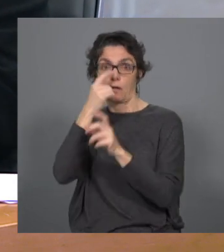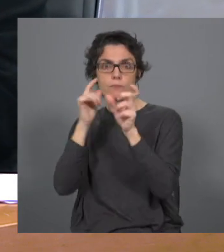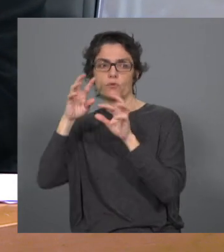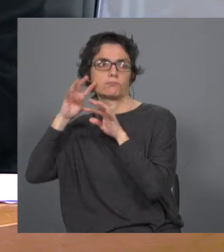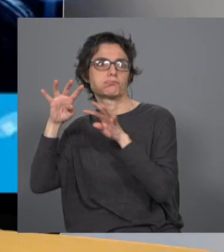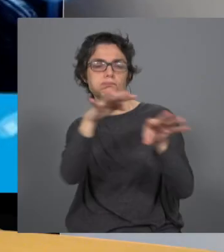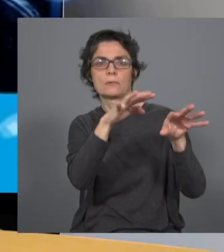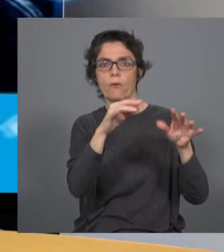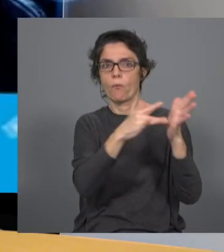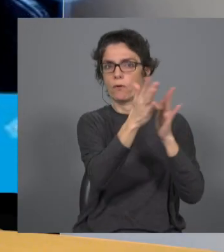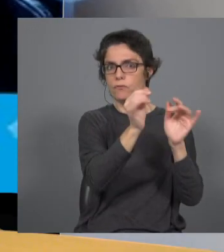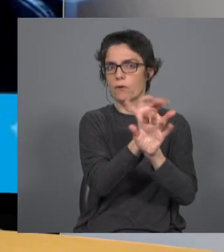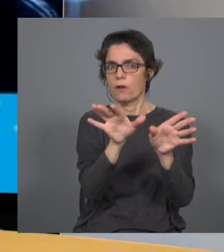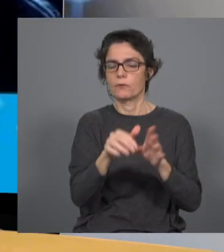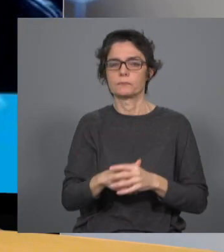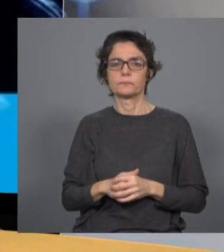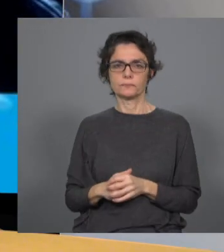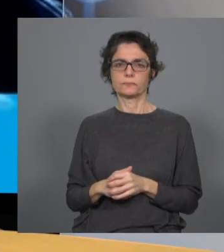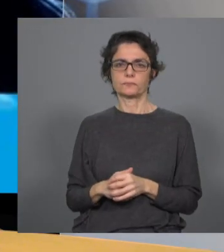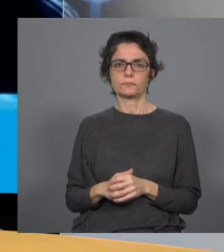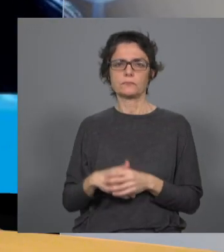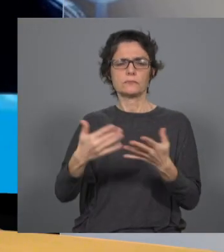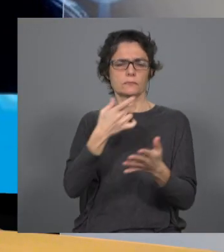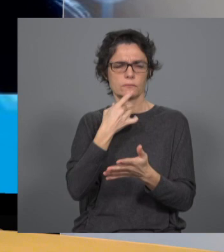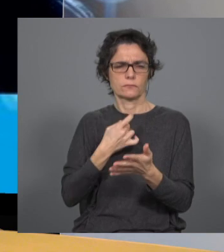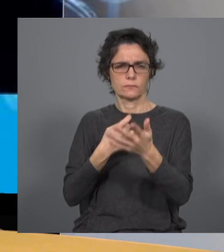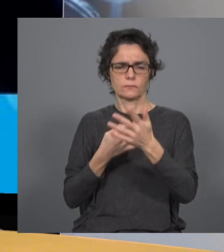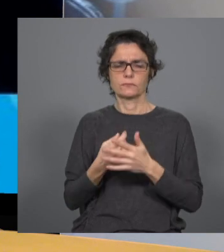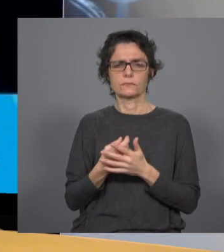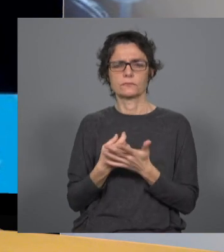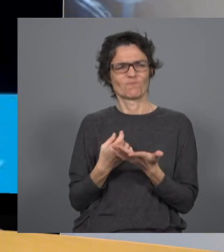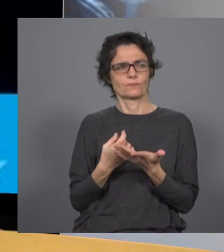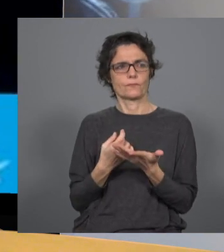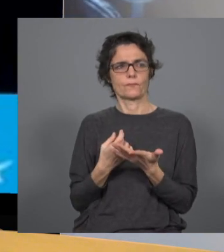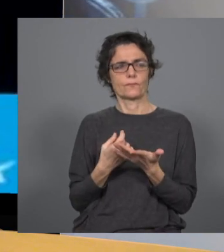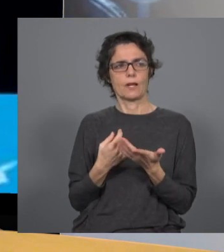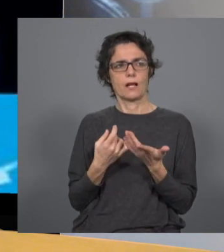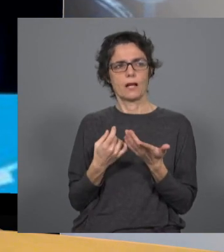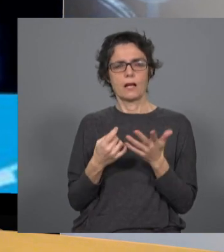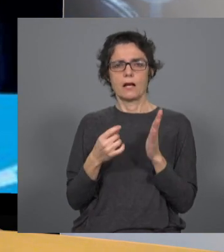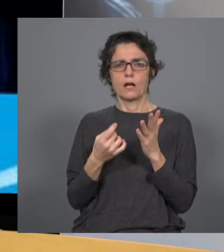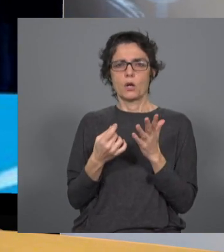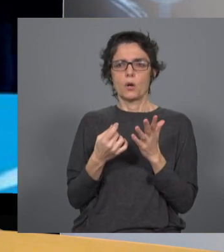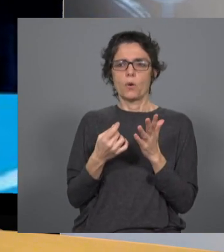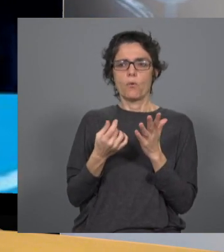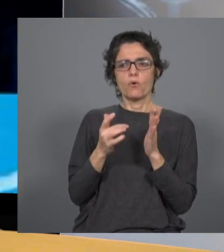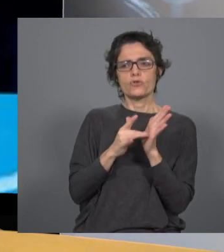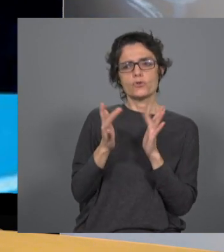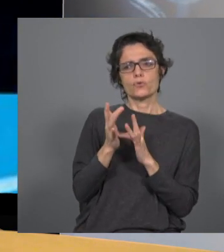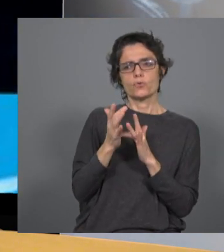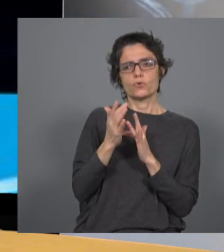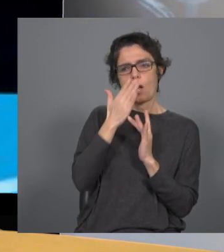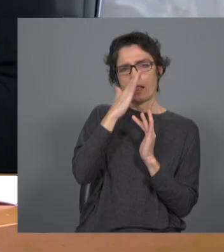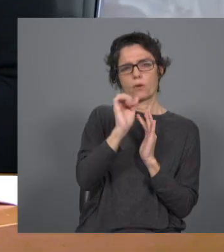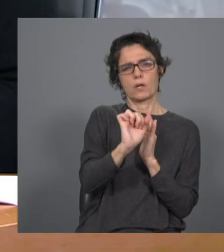retirar daqui? É precisamente que Jesus não fica indiferente perante o sofrimento dos outros? Sim, eu